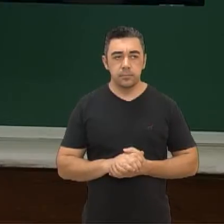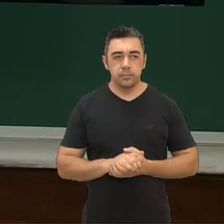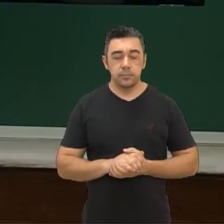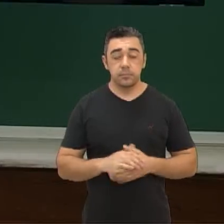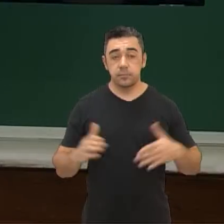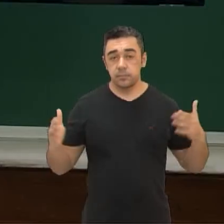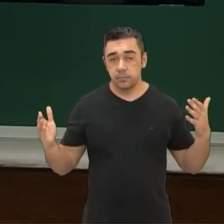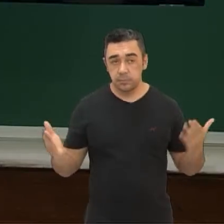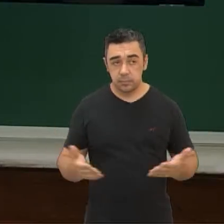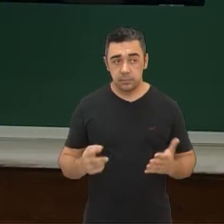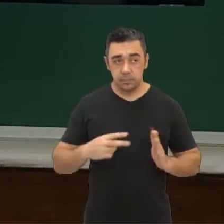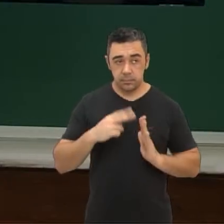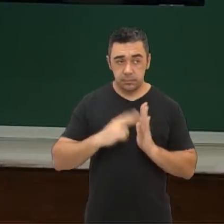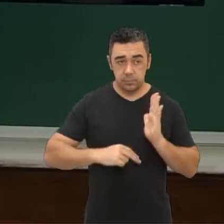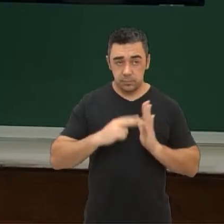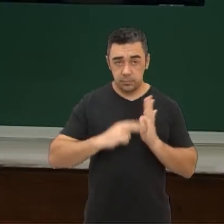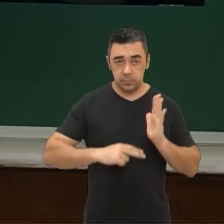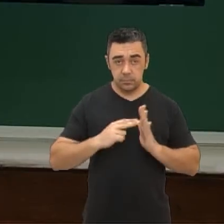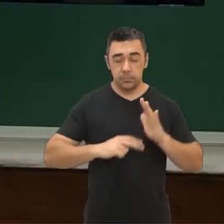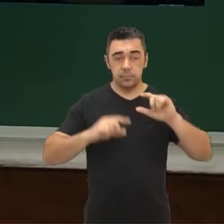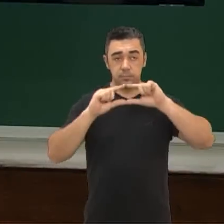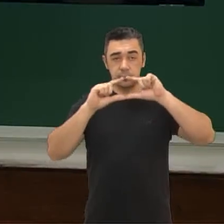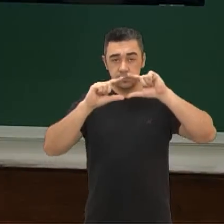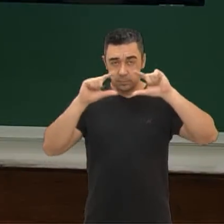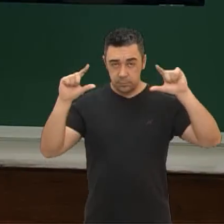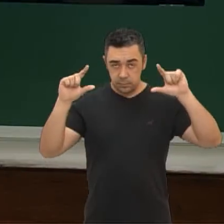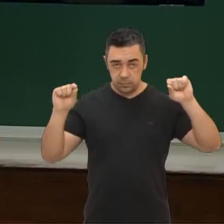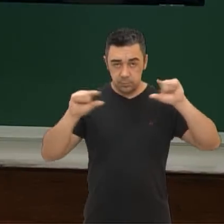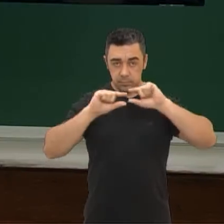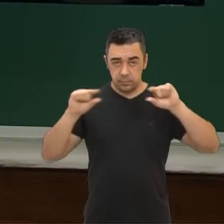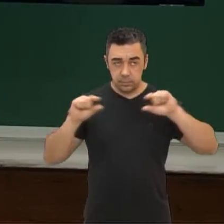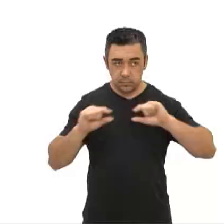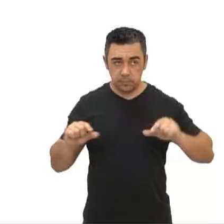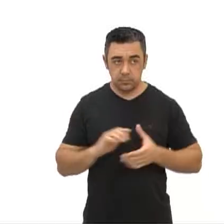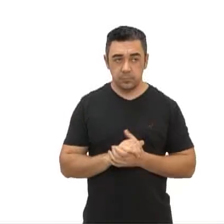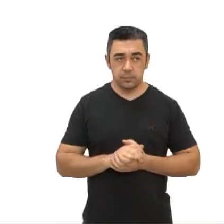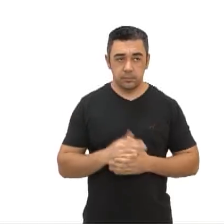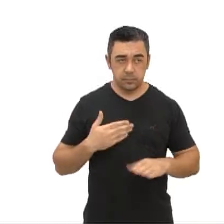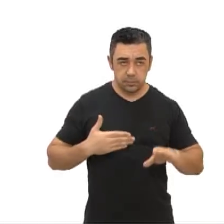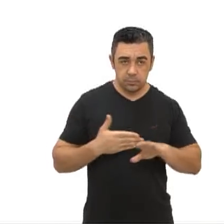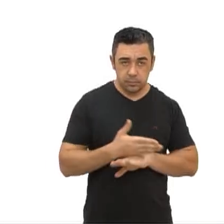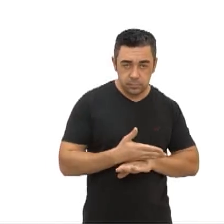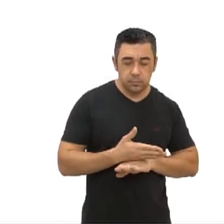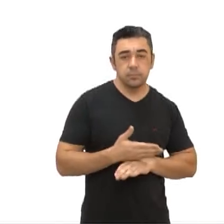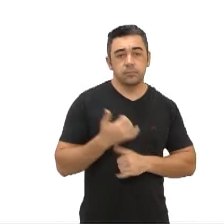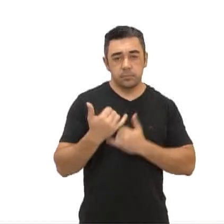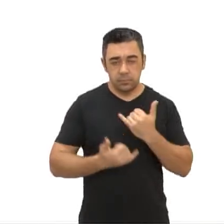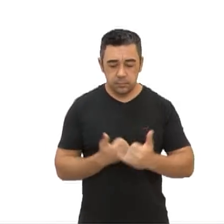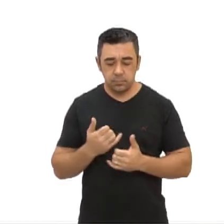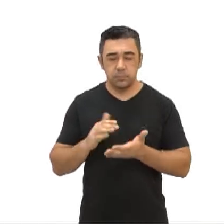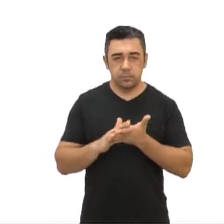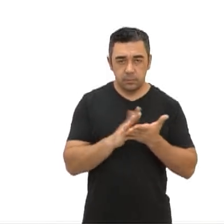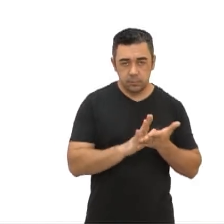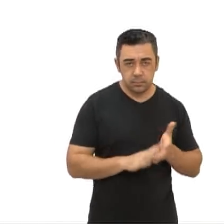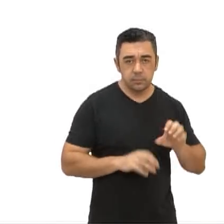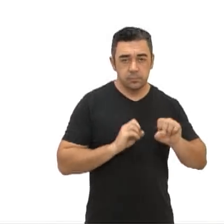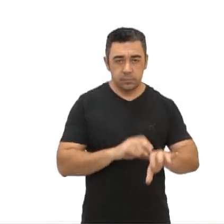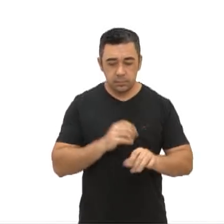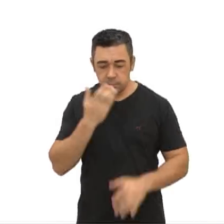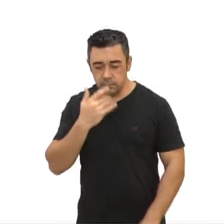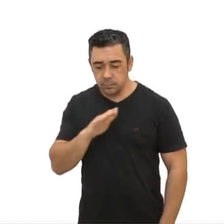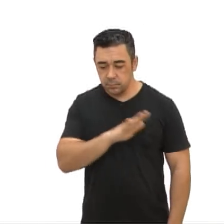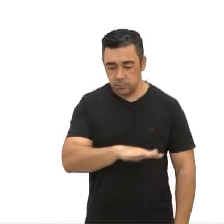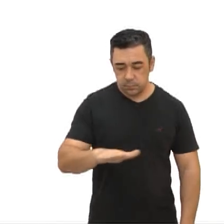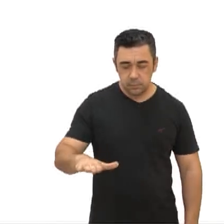vemos aqui ao fundo a literatura de cordel também. Então, isso é um fato interessante que ele trouxe, né?